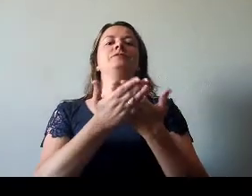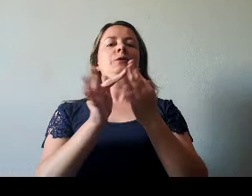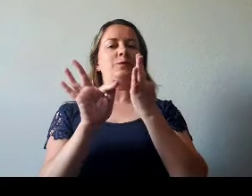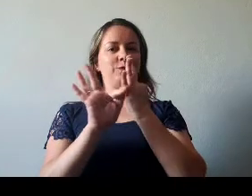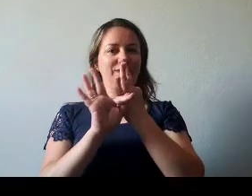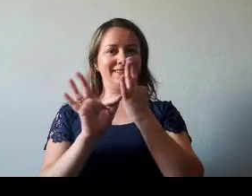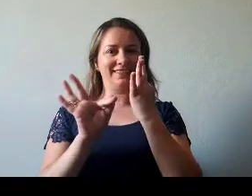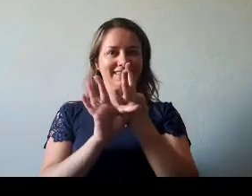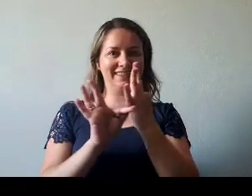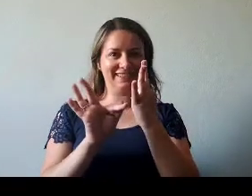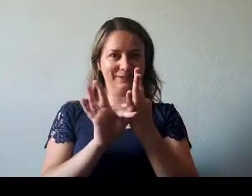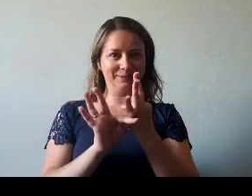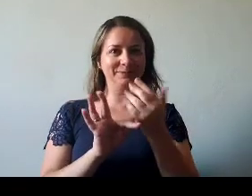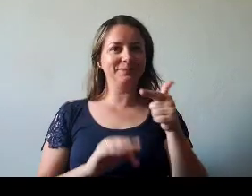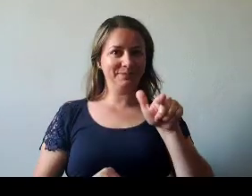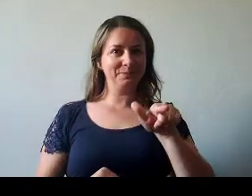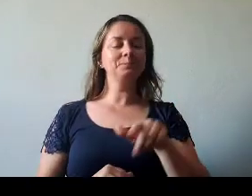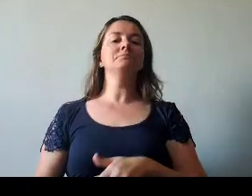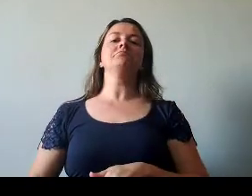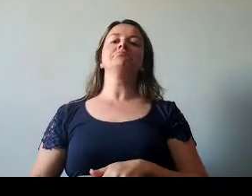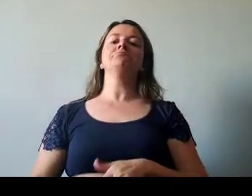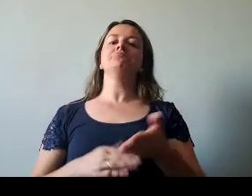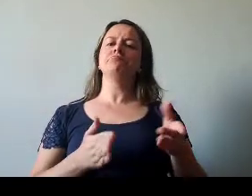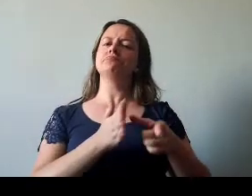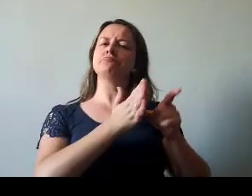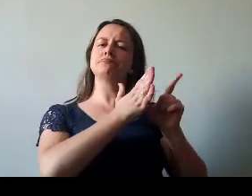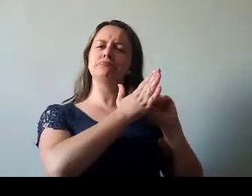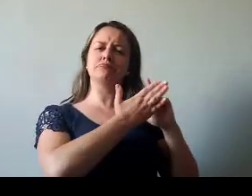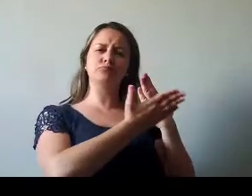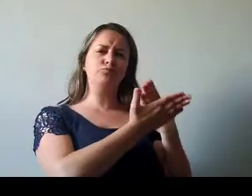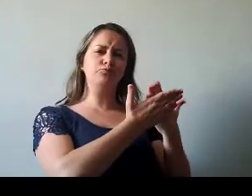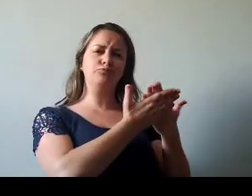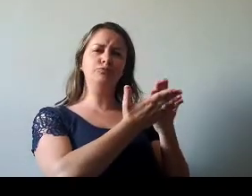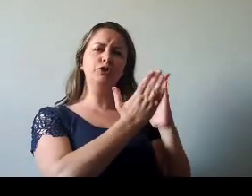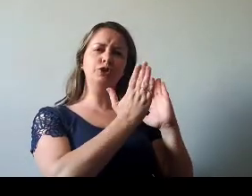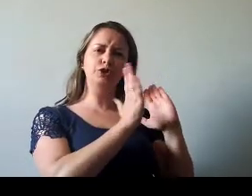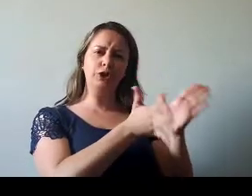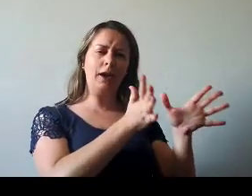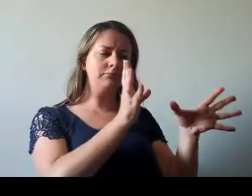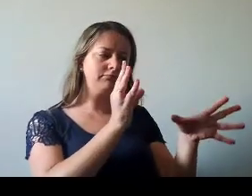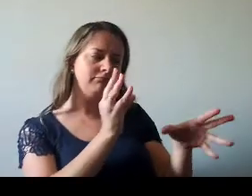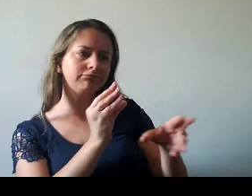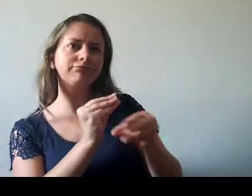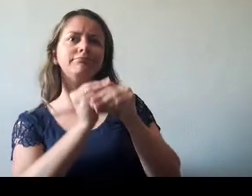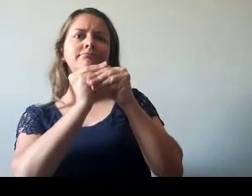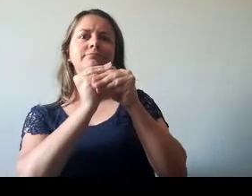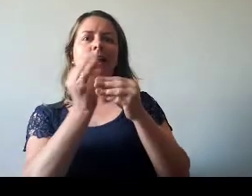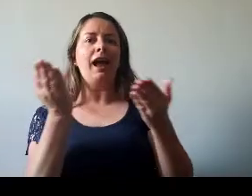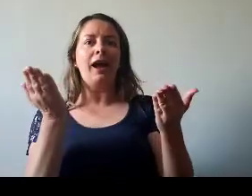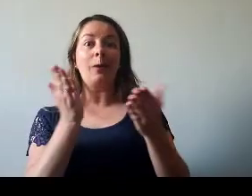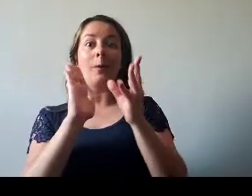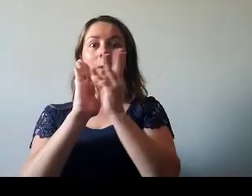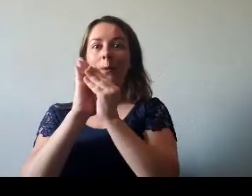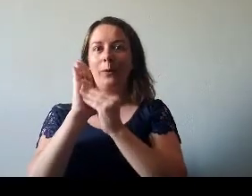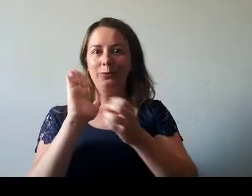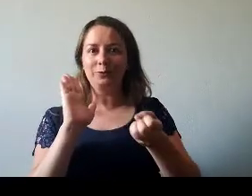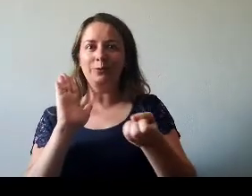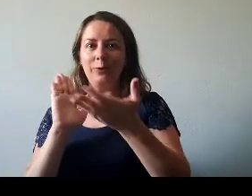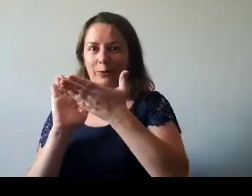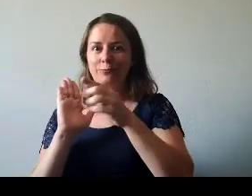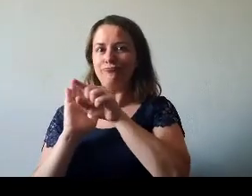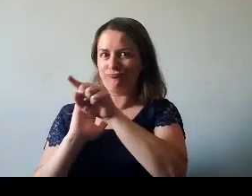Agora, pegando um pouquinho do que a gente já viu e introduzindo um pouquinho de matéria nova para vocês, a gente vai estar falando do